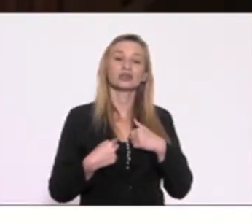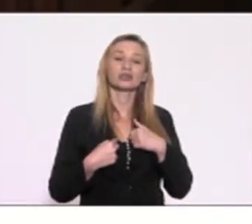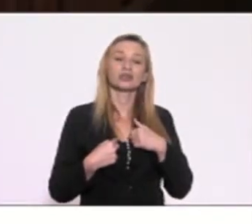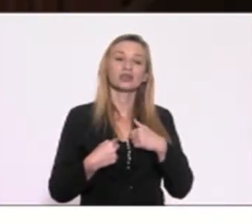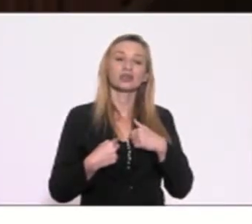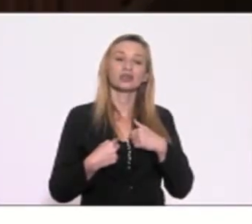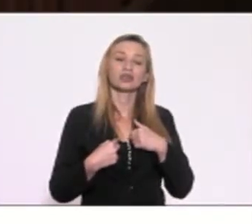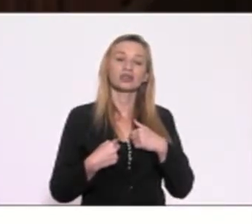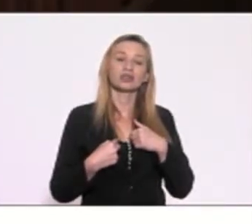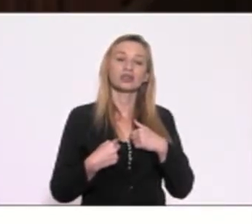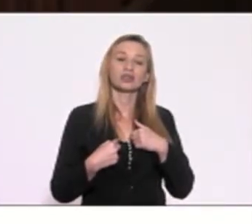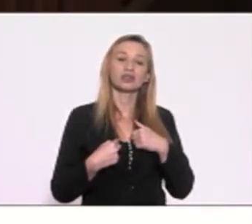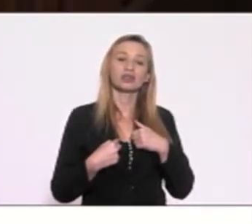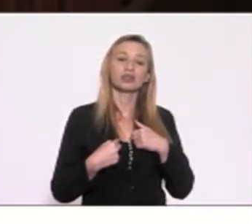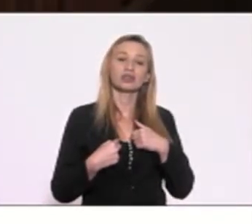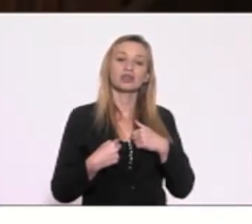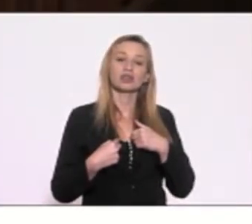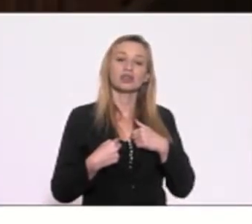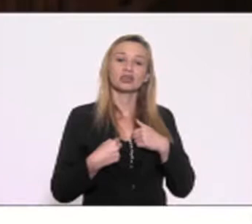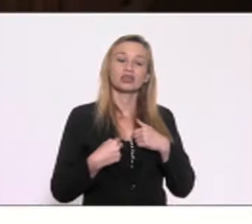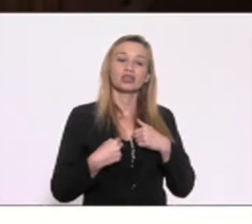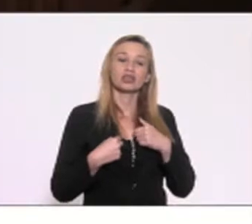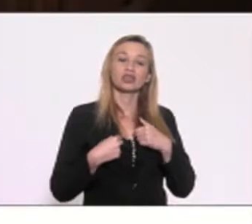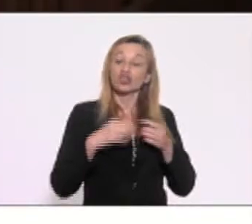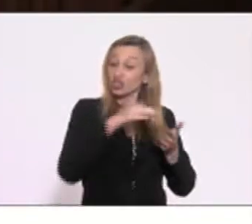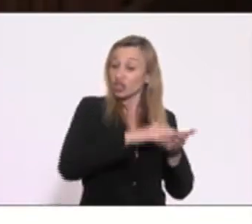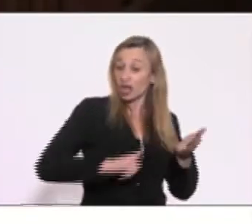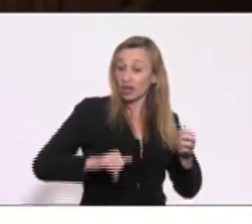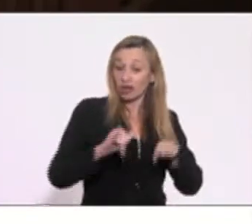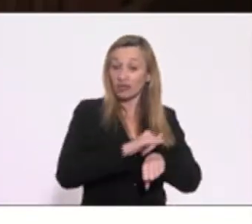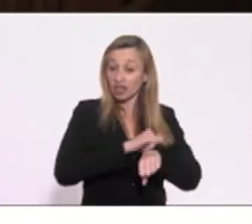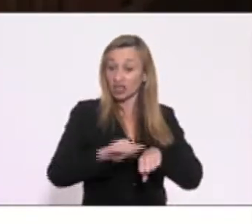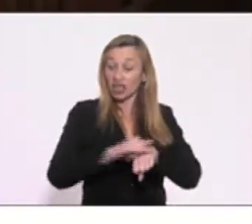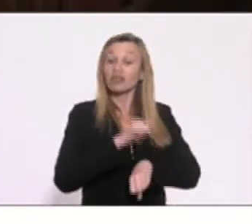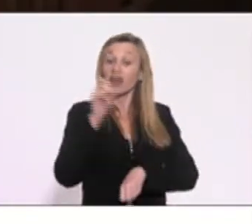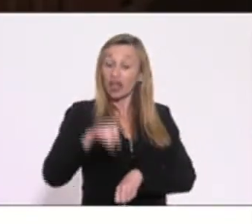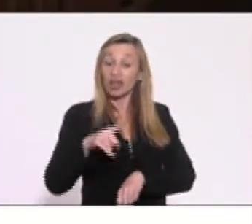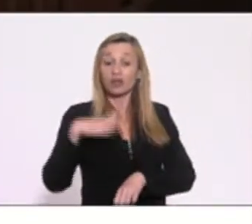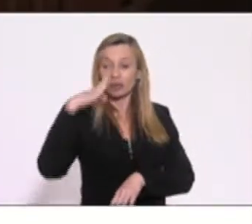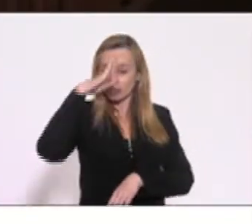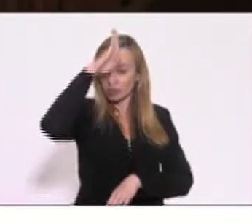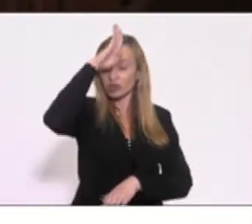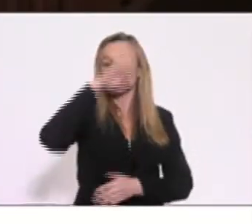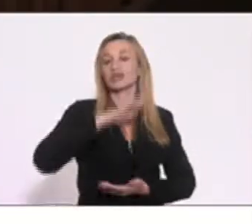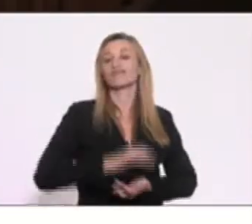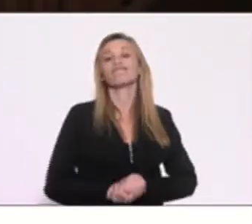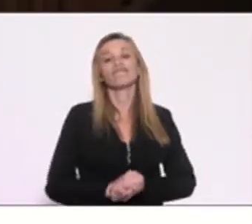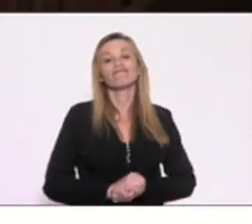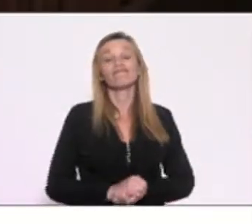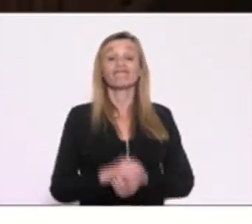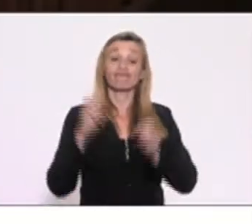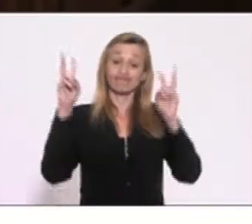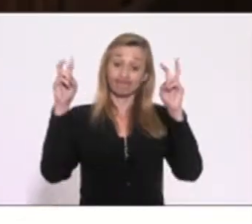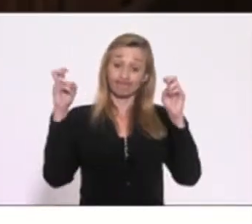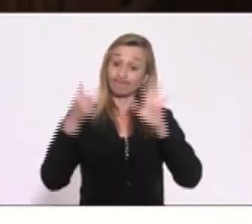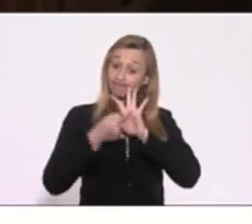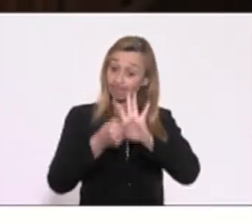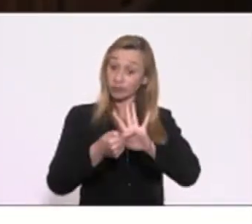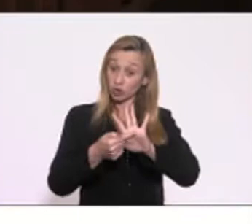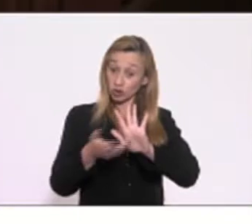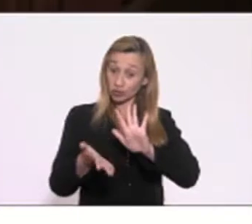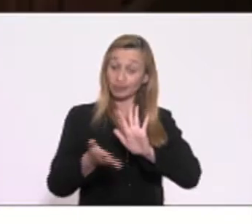Jato é o presidente da República. Os fatos assim